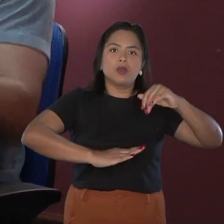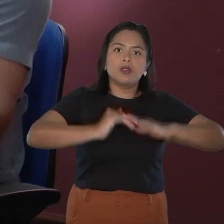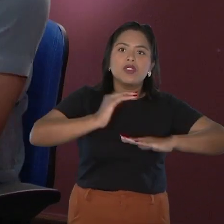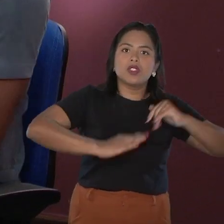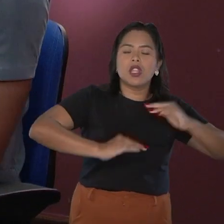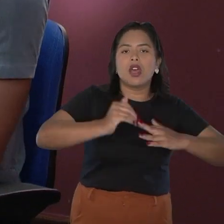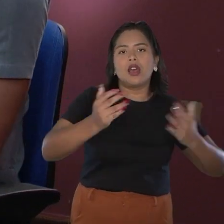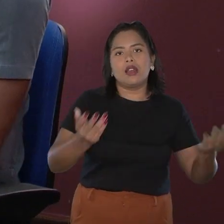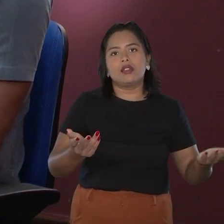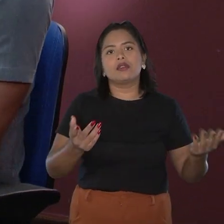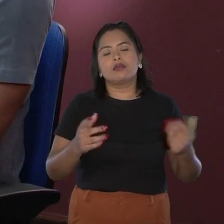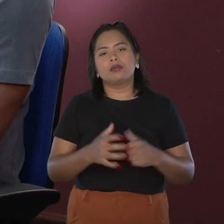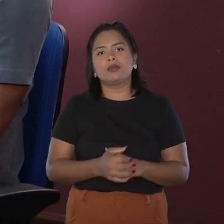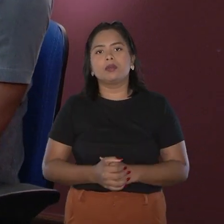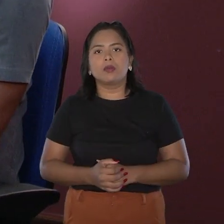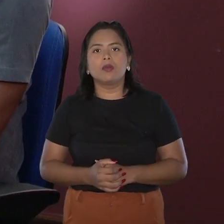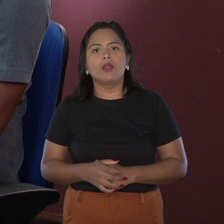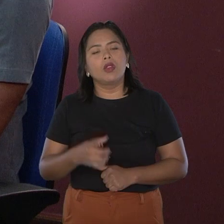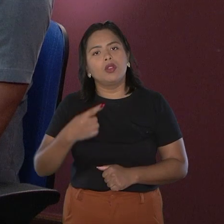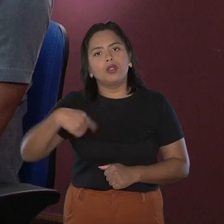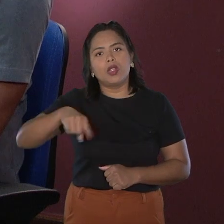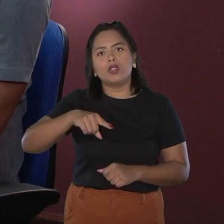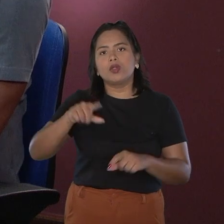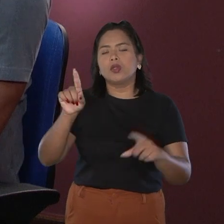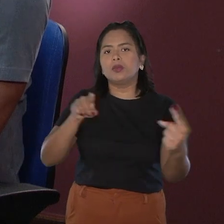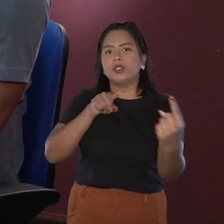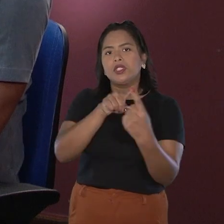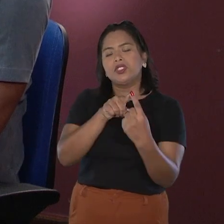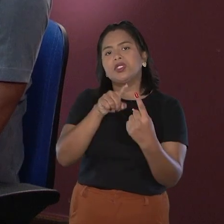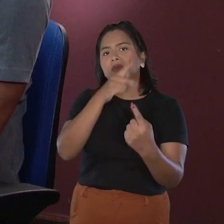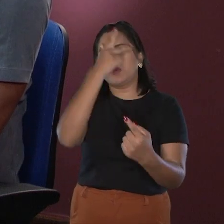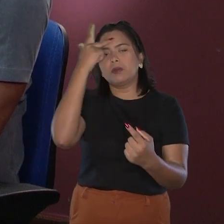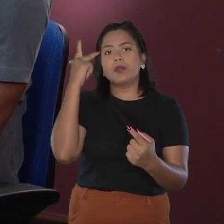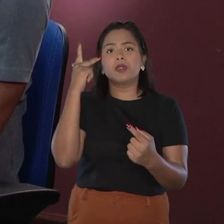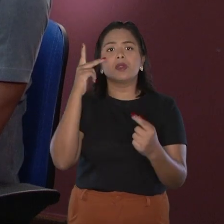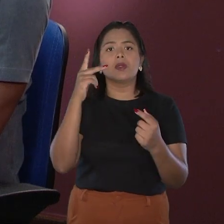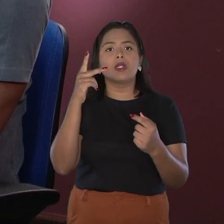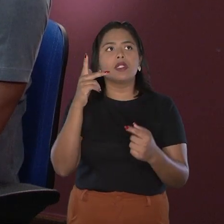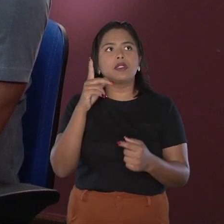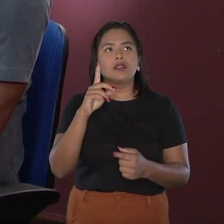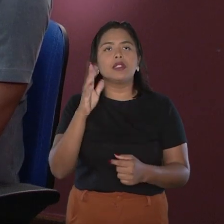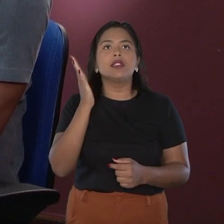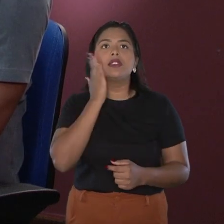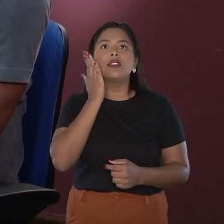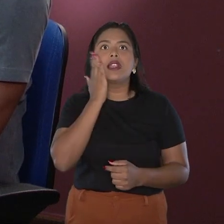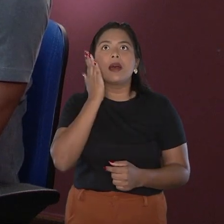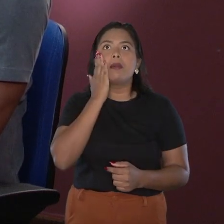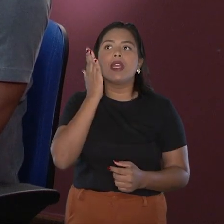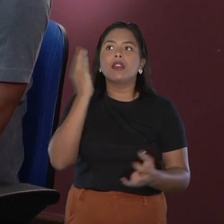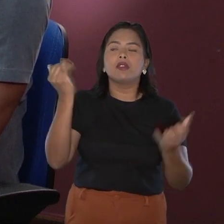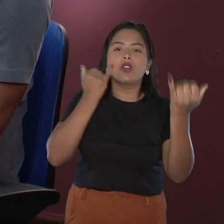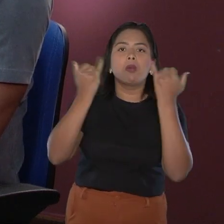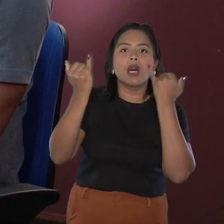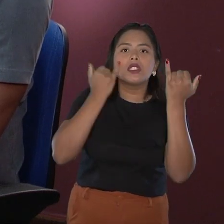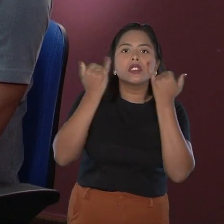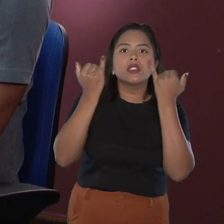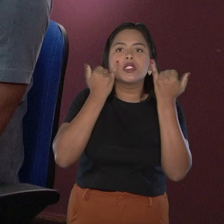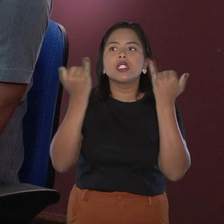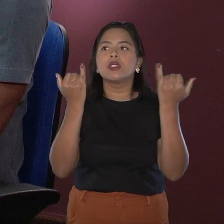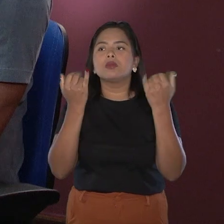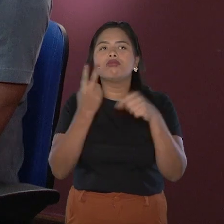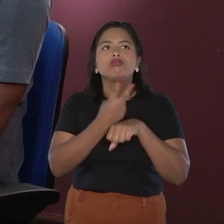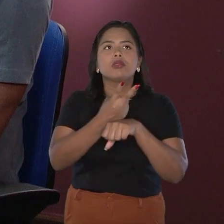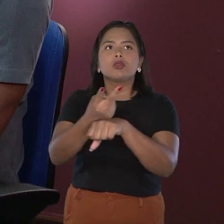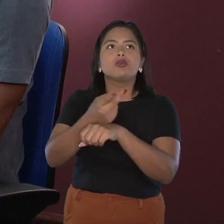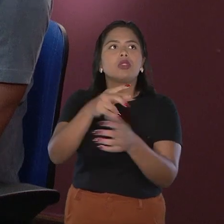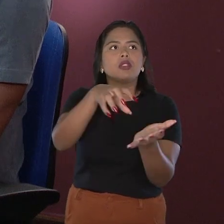cursos ele consegue então procurar as pessoas saiam nesse congresso sabendo o que que tem aonde quem eu devo procurar quem eu devo